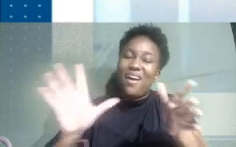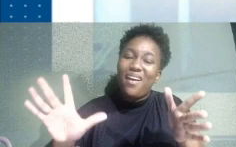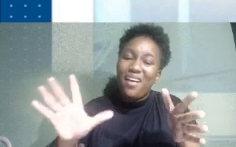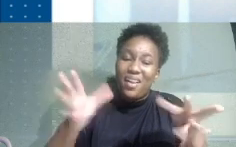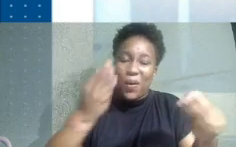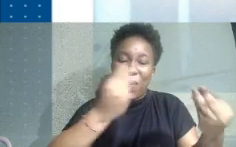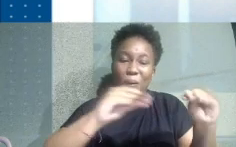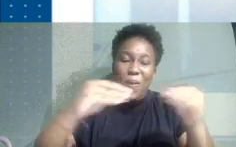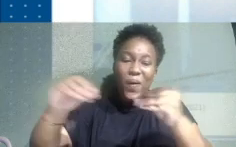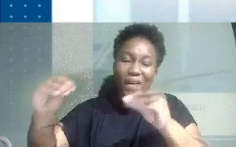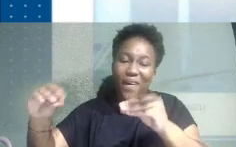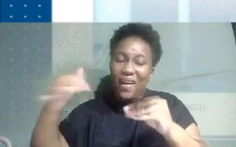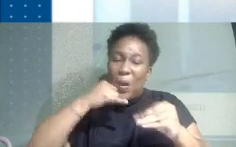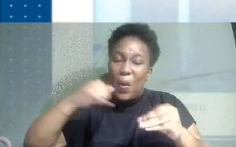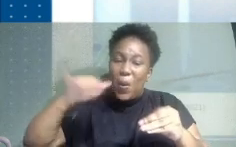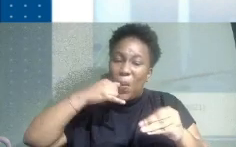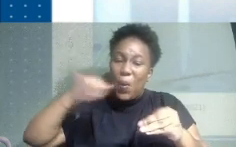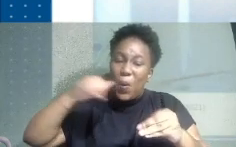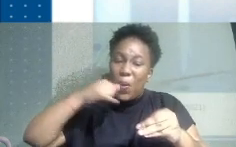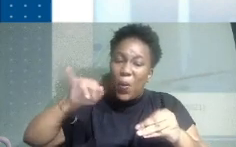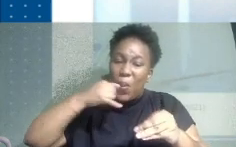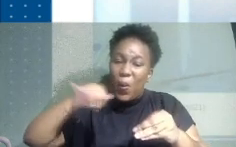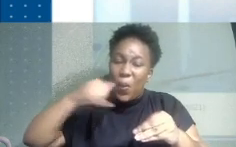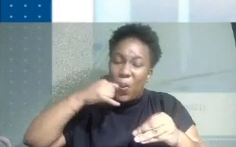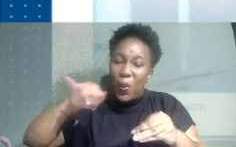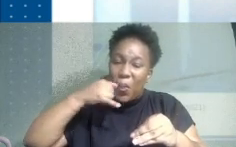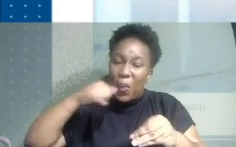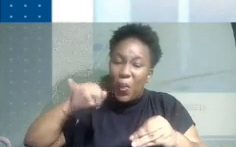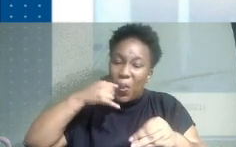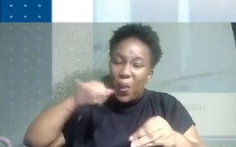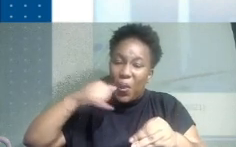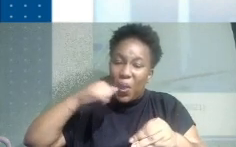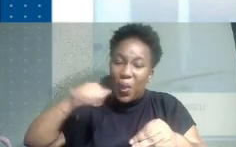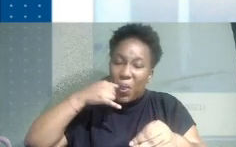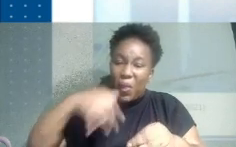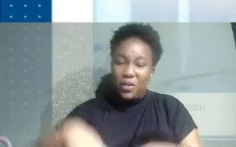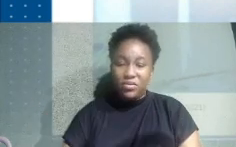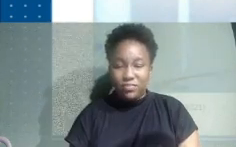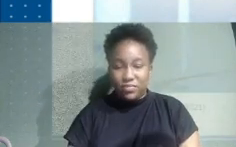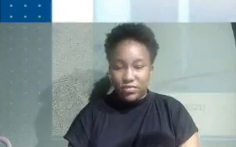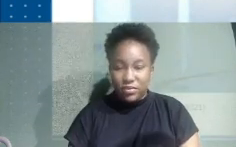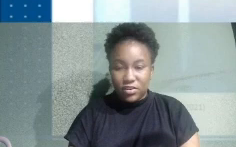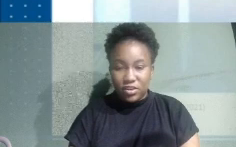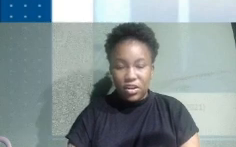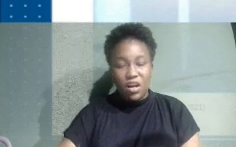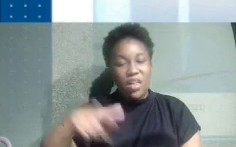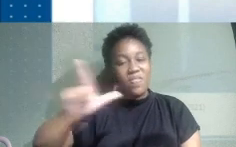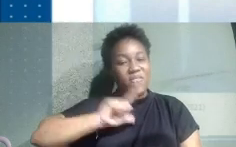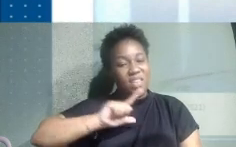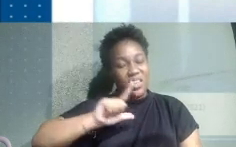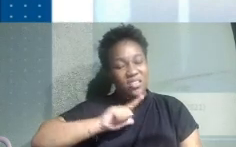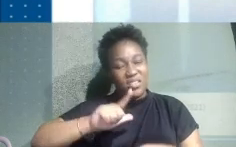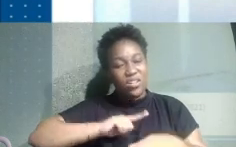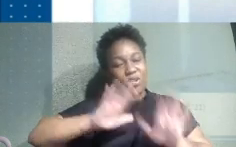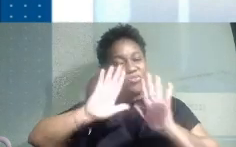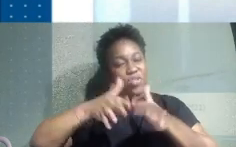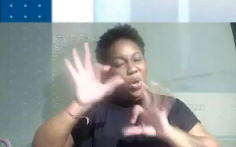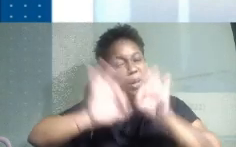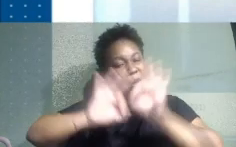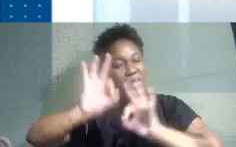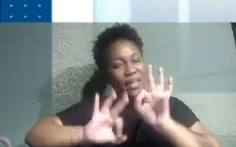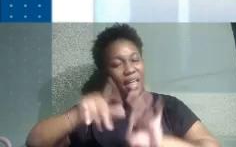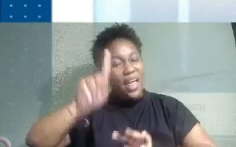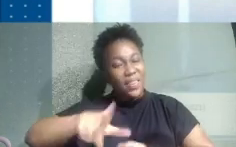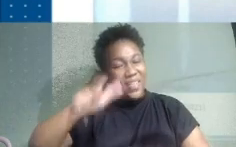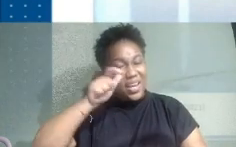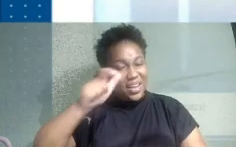esse eletroduto, eu não preciso necessariamente fazer com que ele seja, que ele tenha uma posição ali pré-definida, né? É interessante sim que você